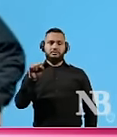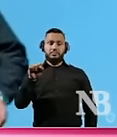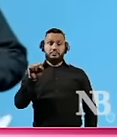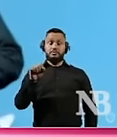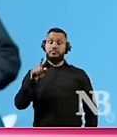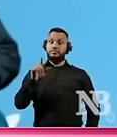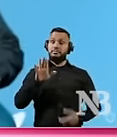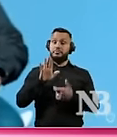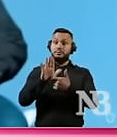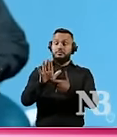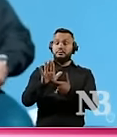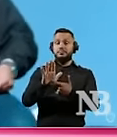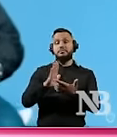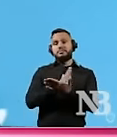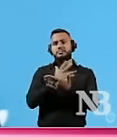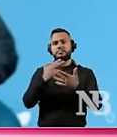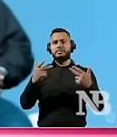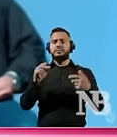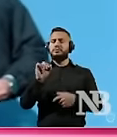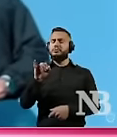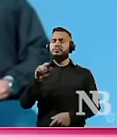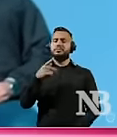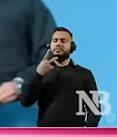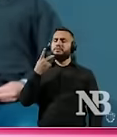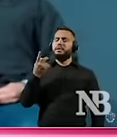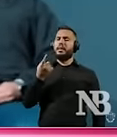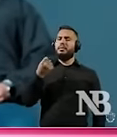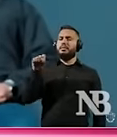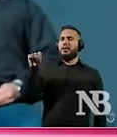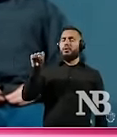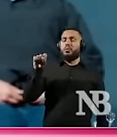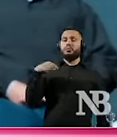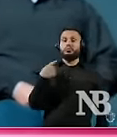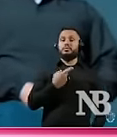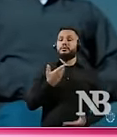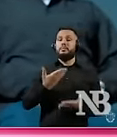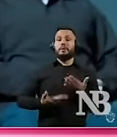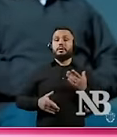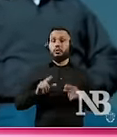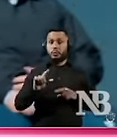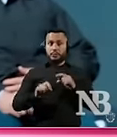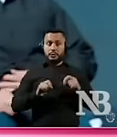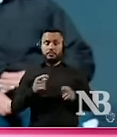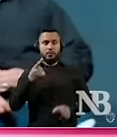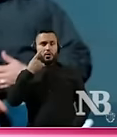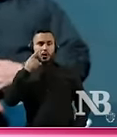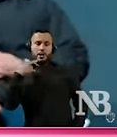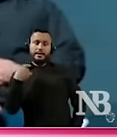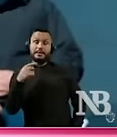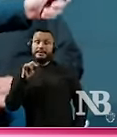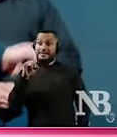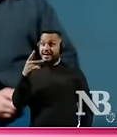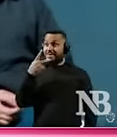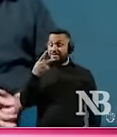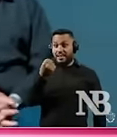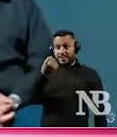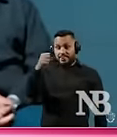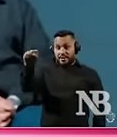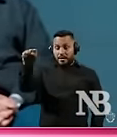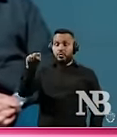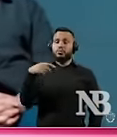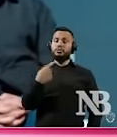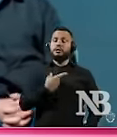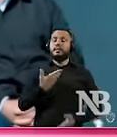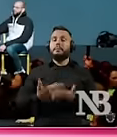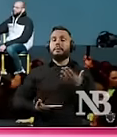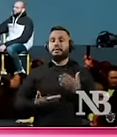ele, se ele tivesse dito um não, o que nós perderíamos? Olha só o que nós iríamos perder caso ele não tivesse dito um sim